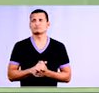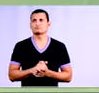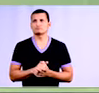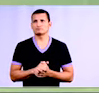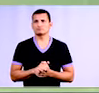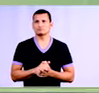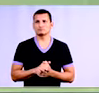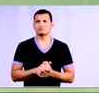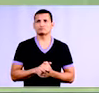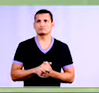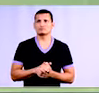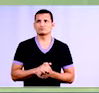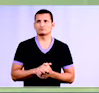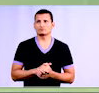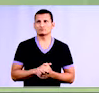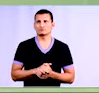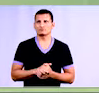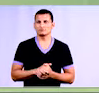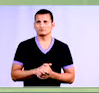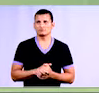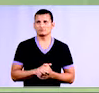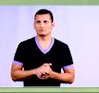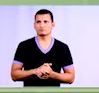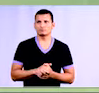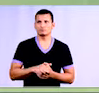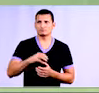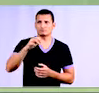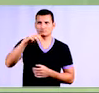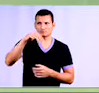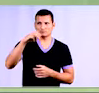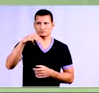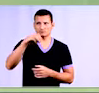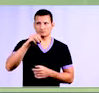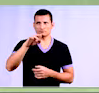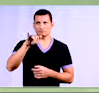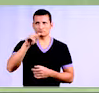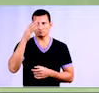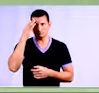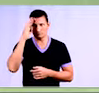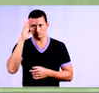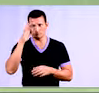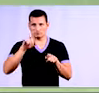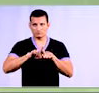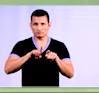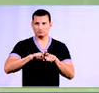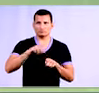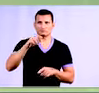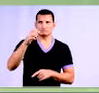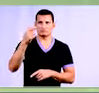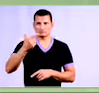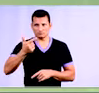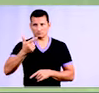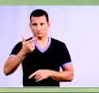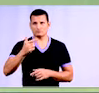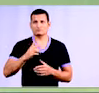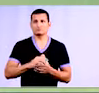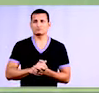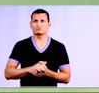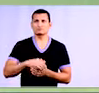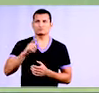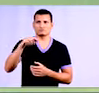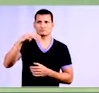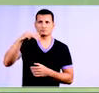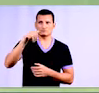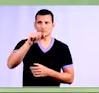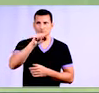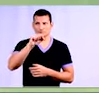em que as memórias, a memória principal e a memória secundária, ele acabou de falar, a memória de massa